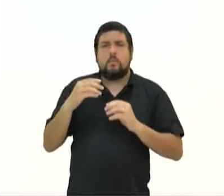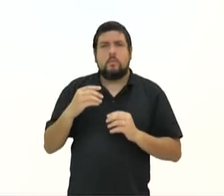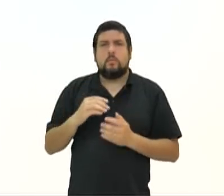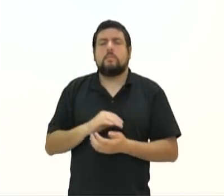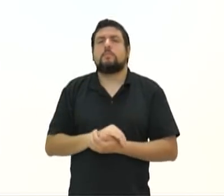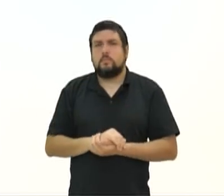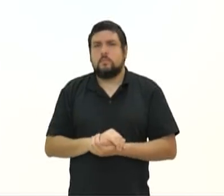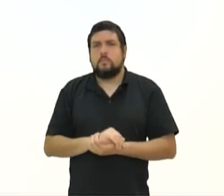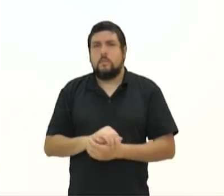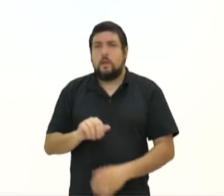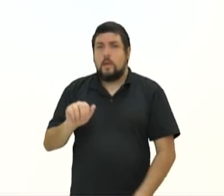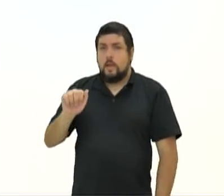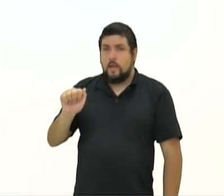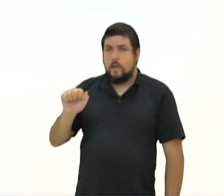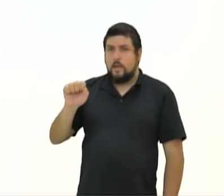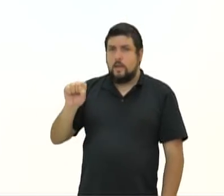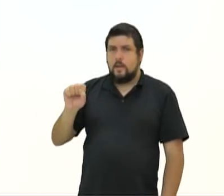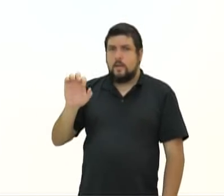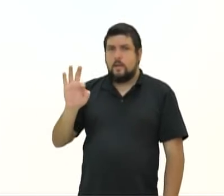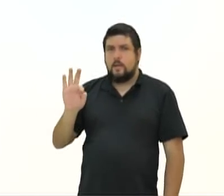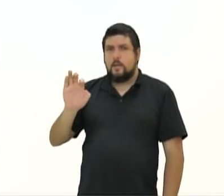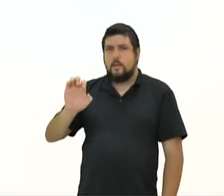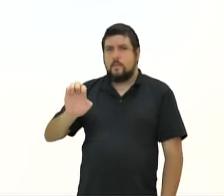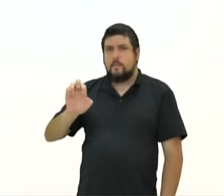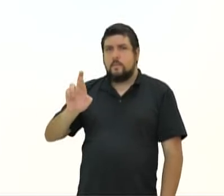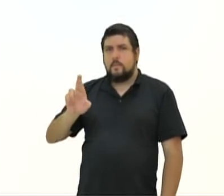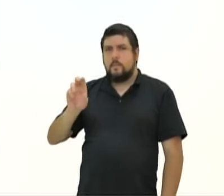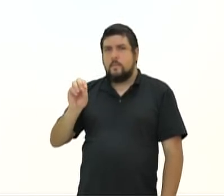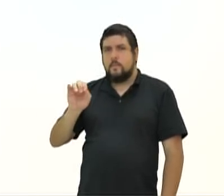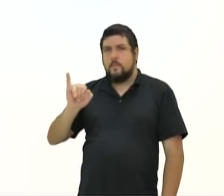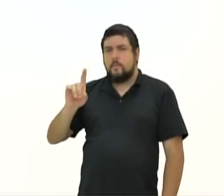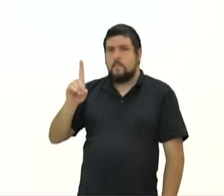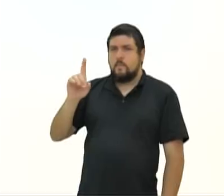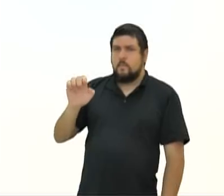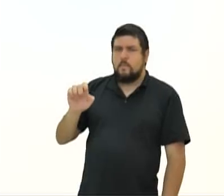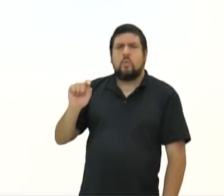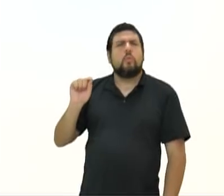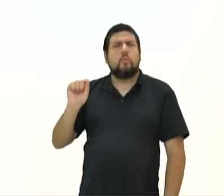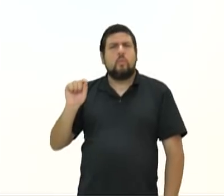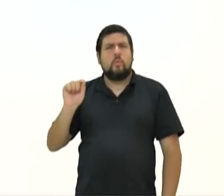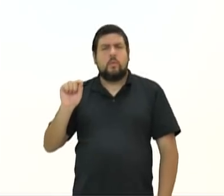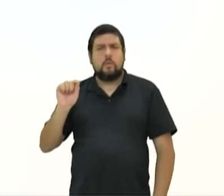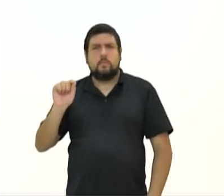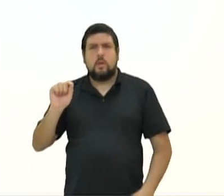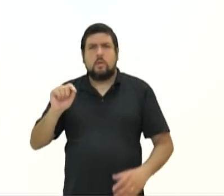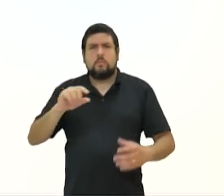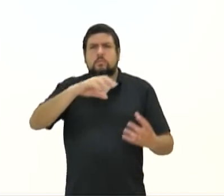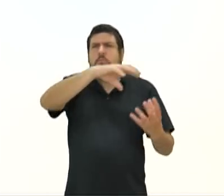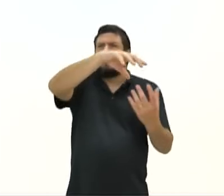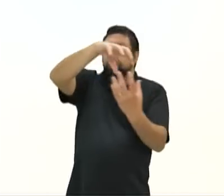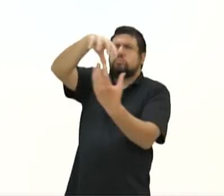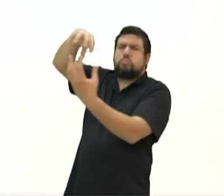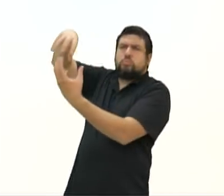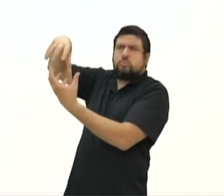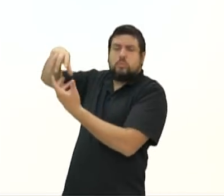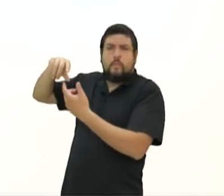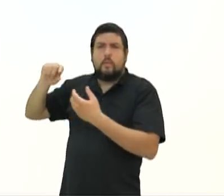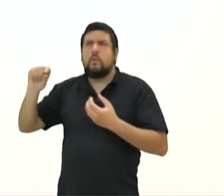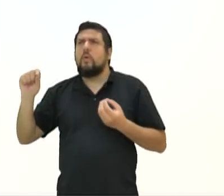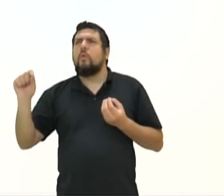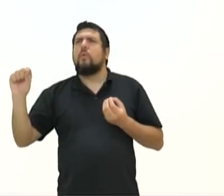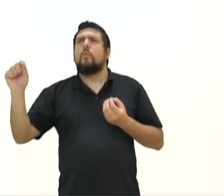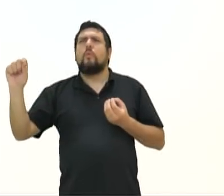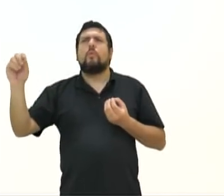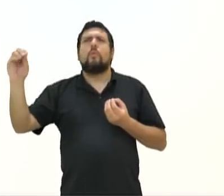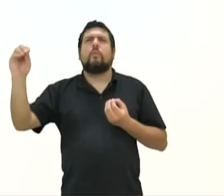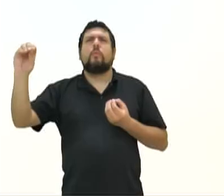O asteroide é aquele corpo rochoso que está orbitando no espaço. Quando ele se aproxima do nosso planeta e